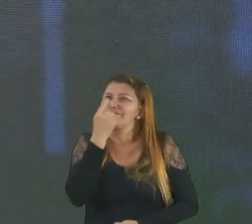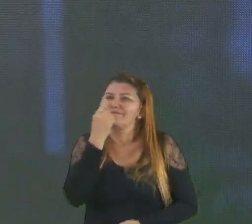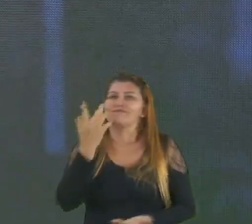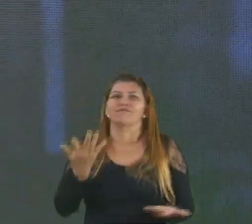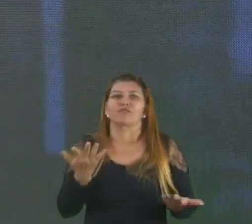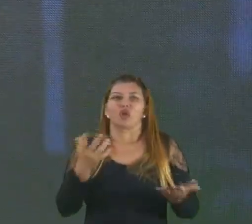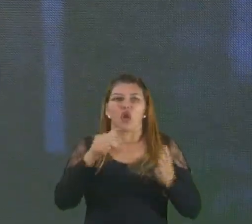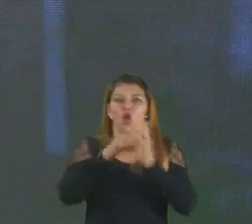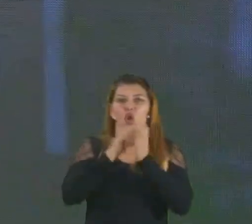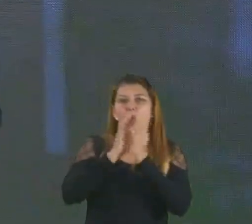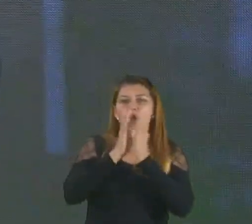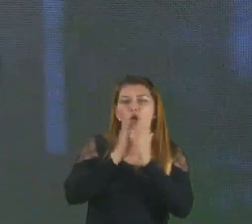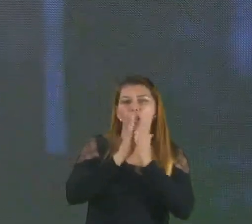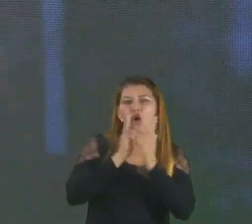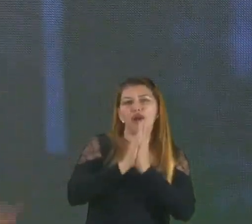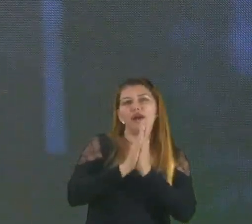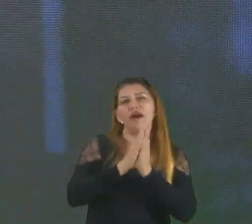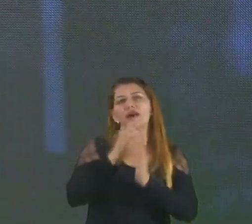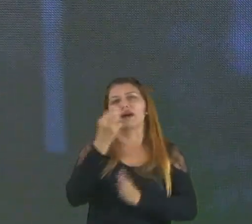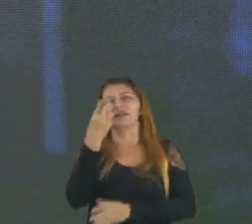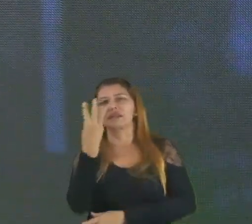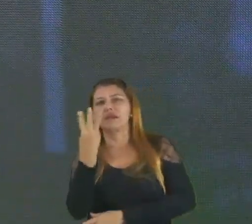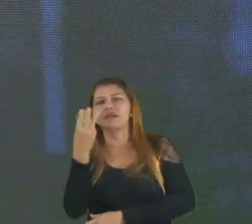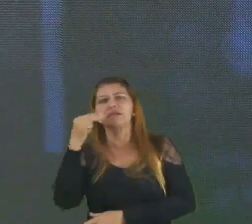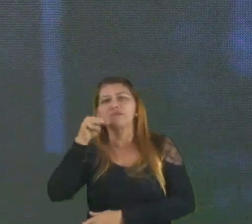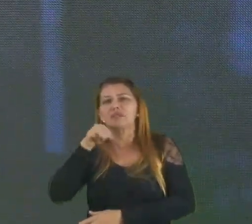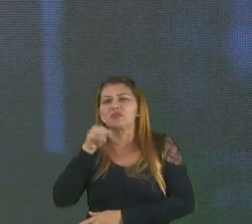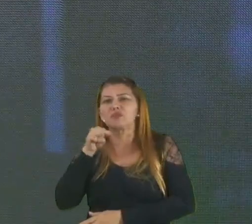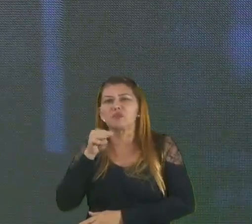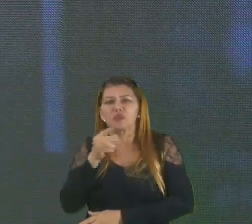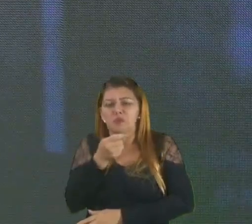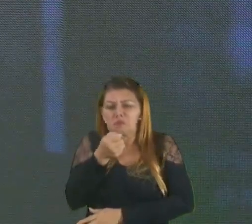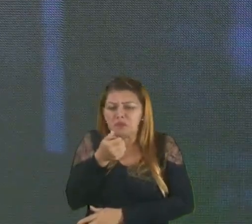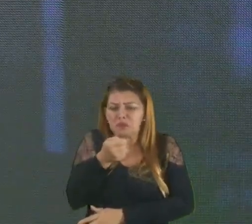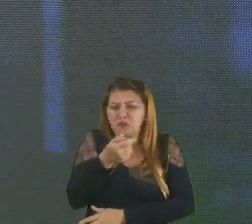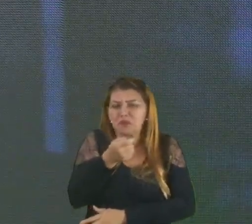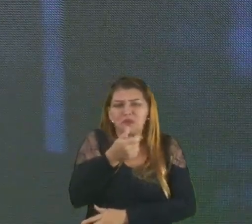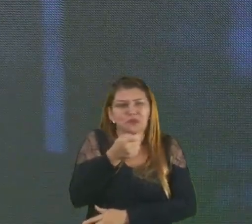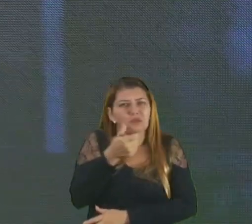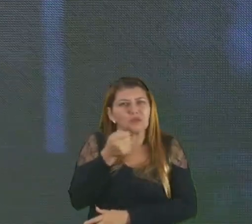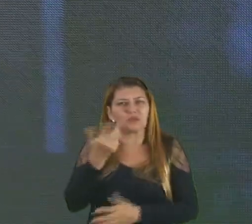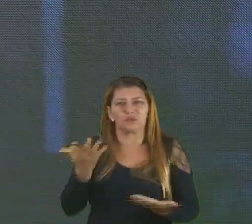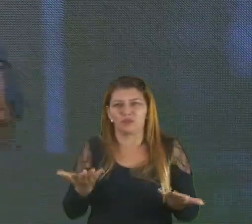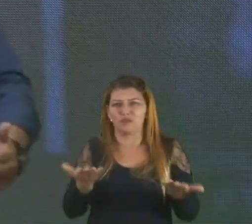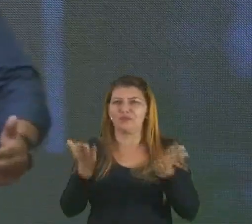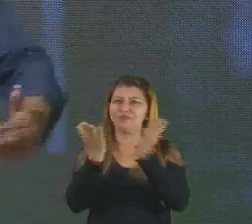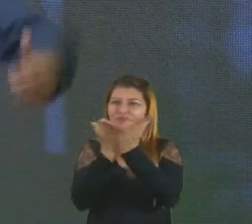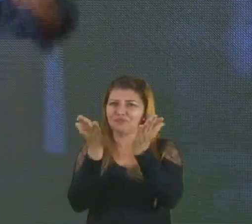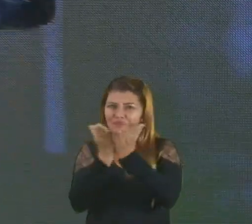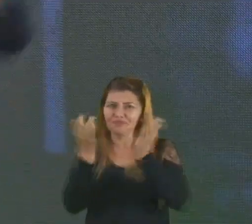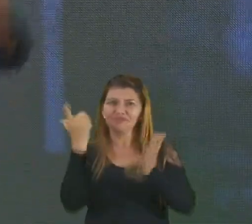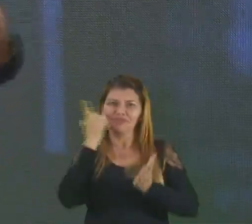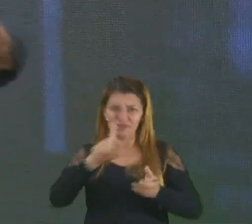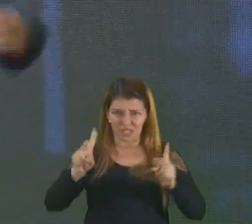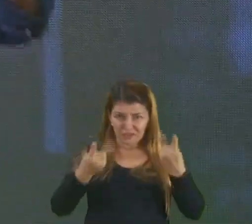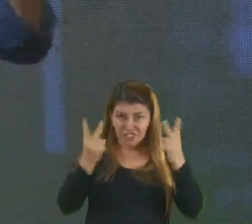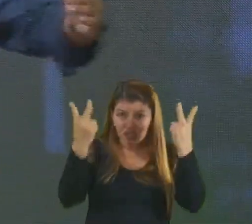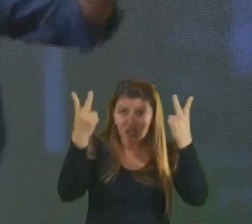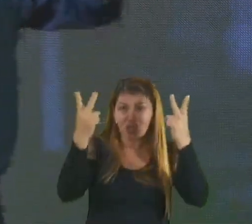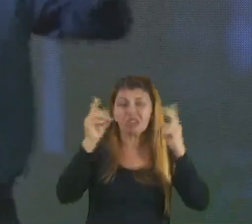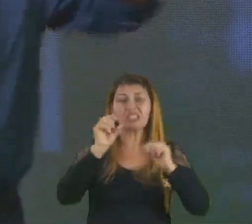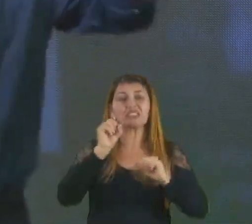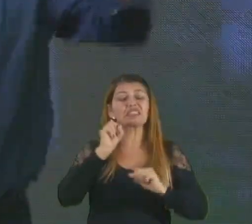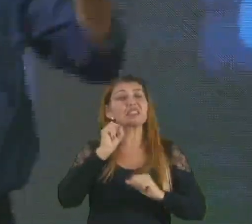oração, orando 3 minutos por dia. Não tem como ter uma vida cristã vitoriosa, só fazendo